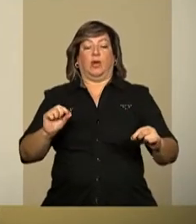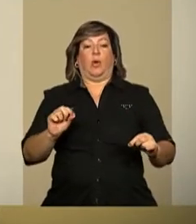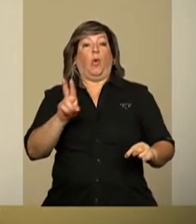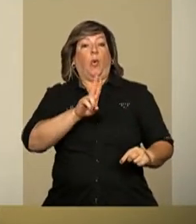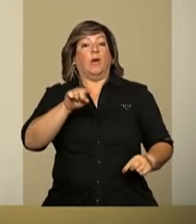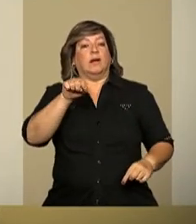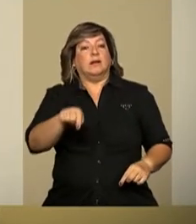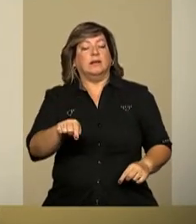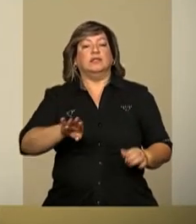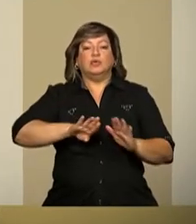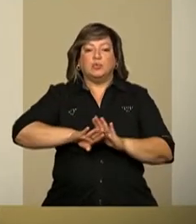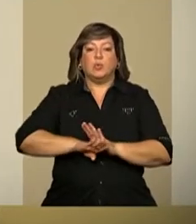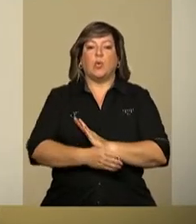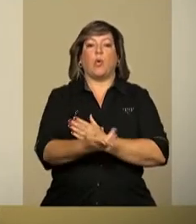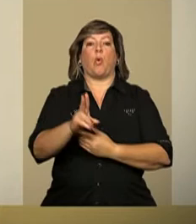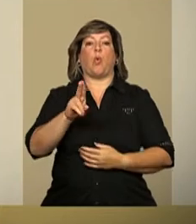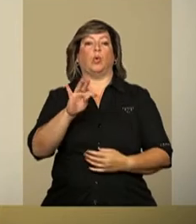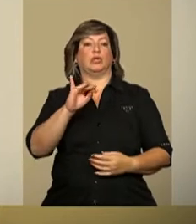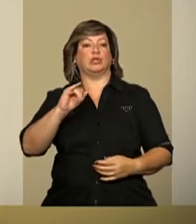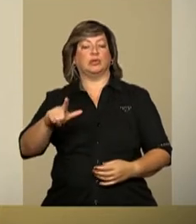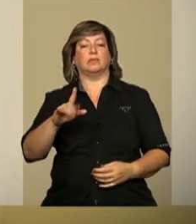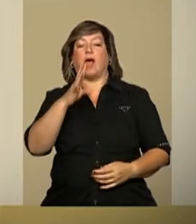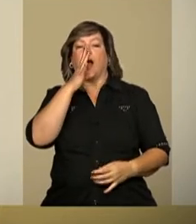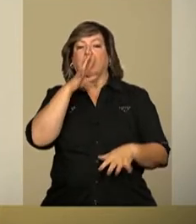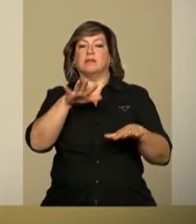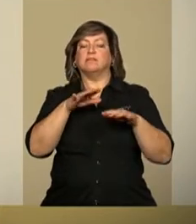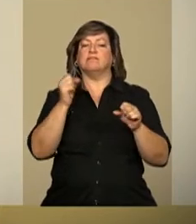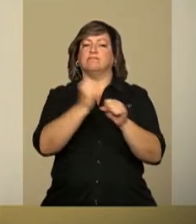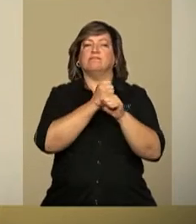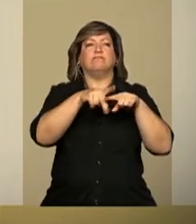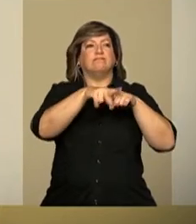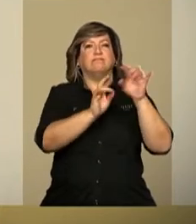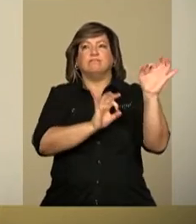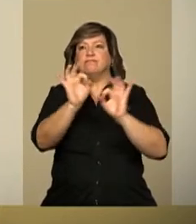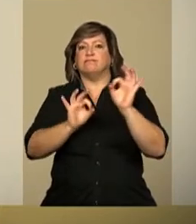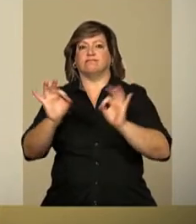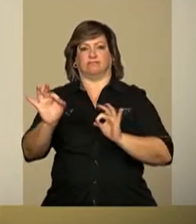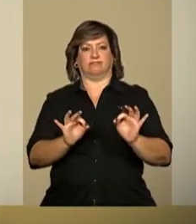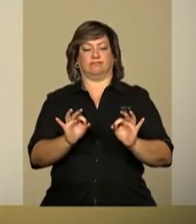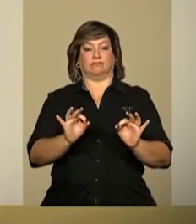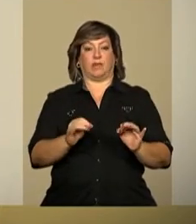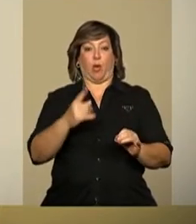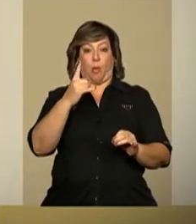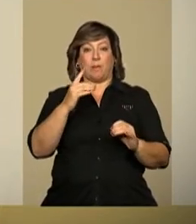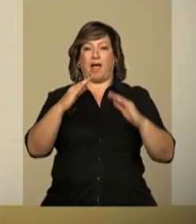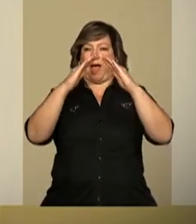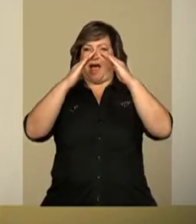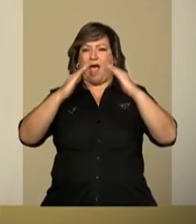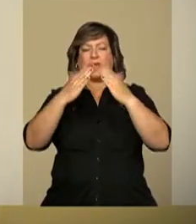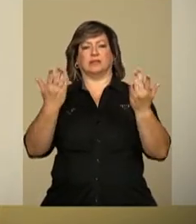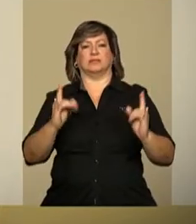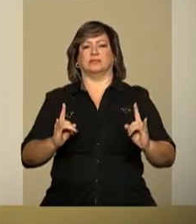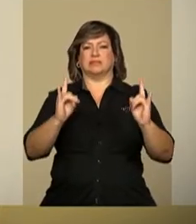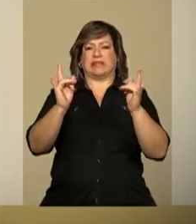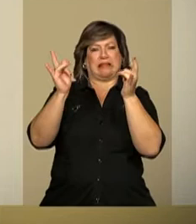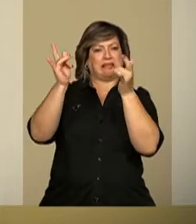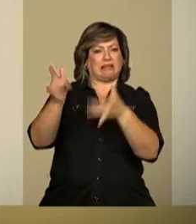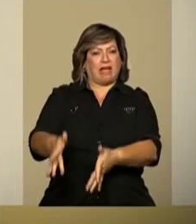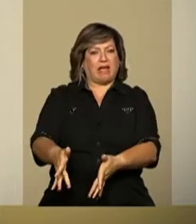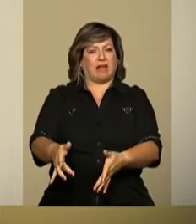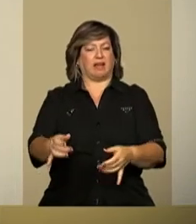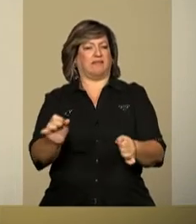dela tornando-a útil e admirável restaurando sua beleza um edifício abandonado Luciano Sem gente